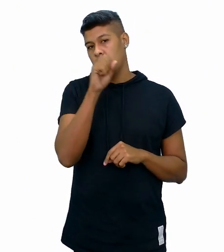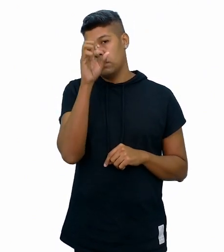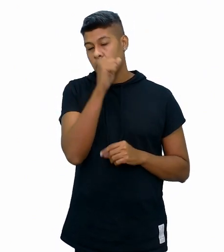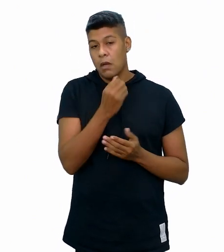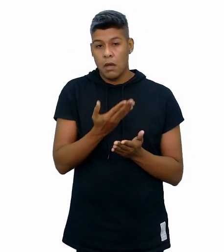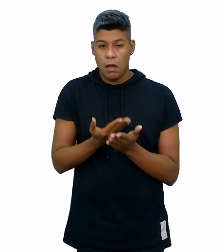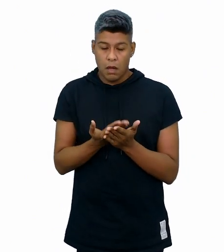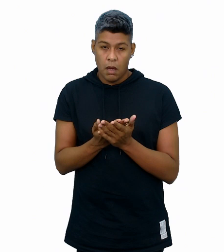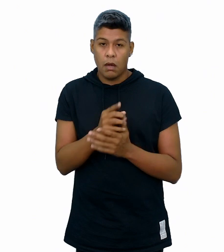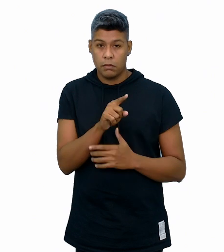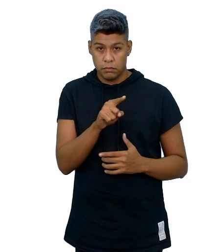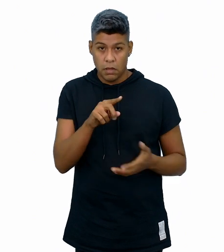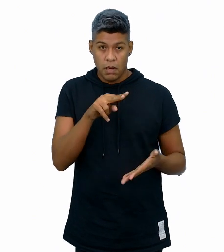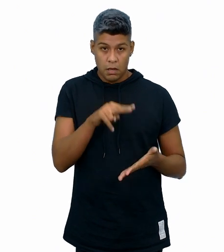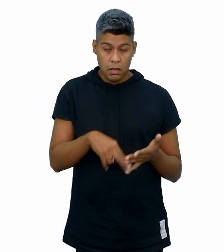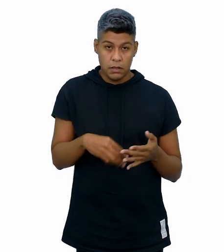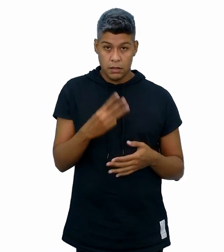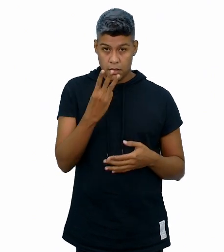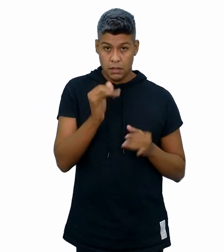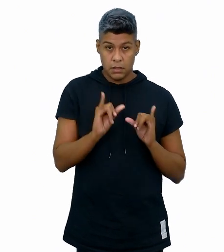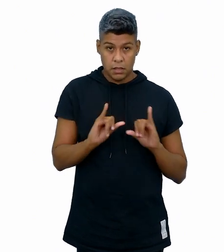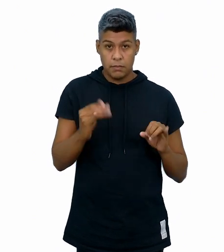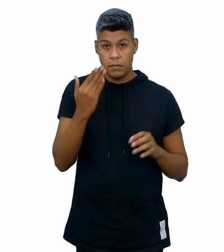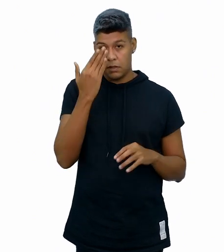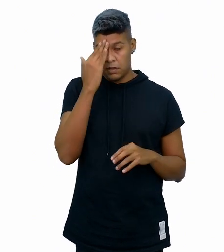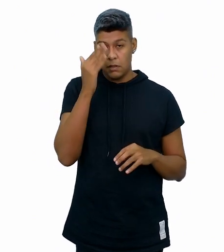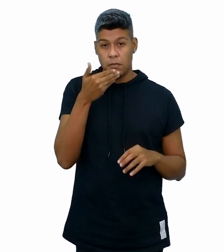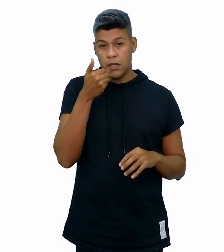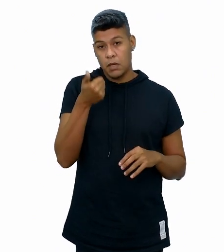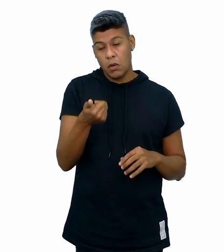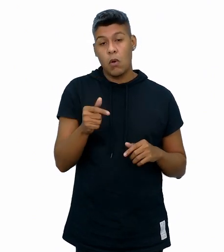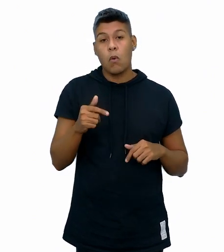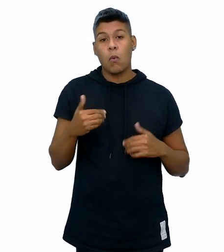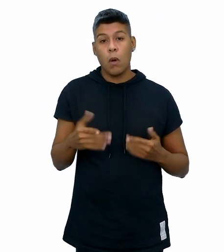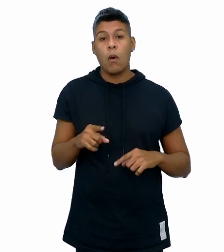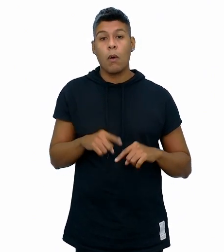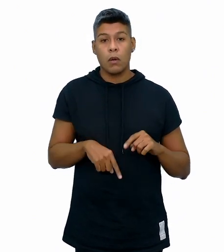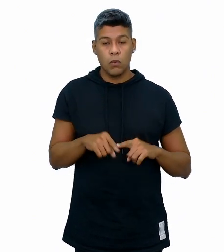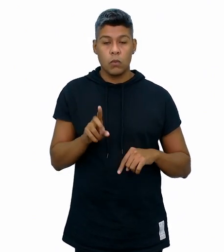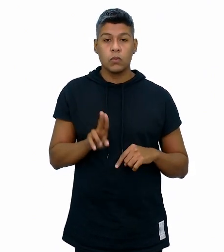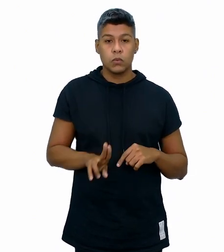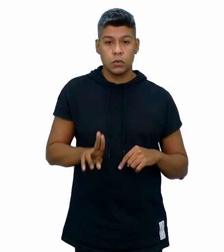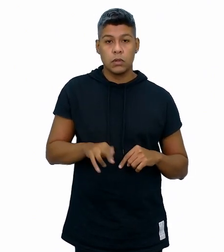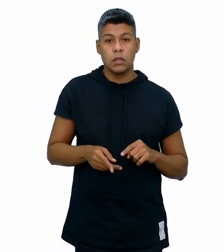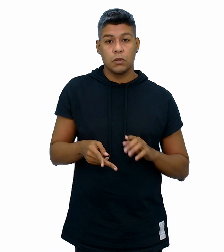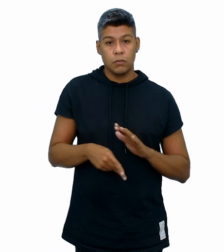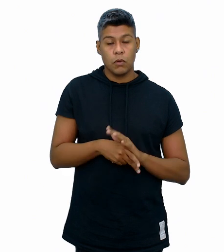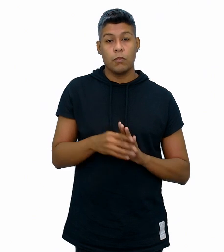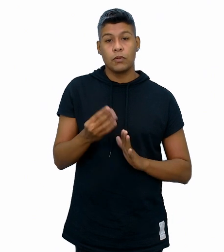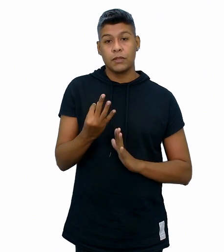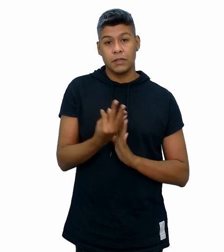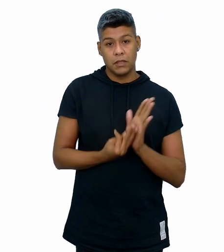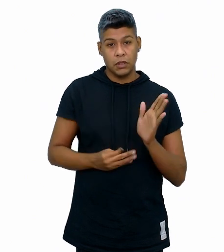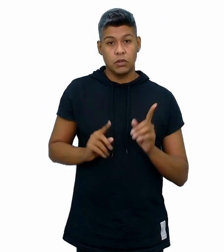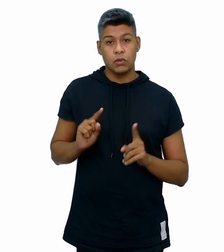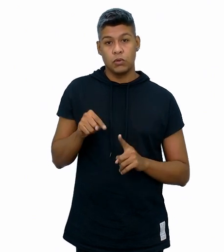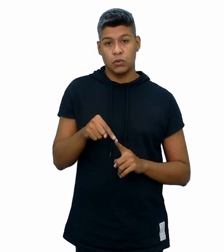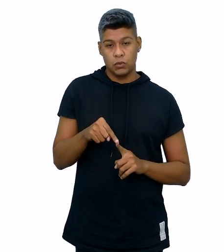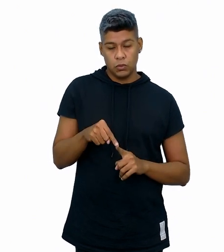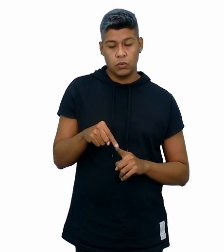aula, você vai ler 3 campanhas e entender melhor quais recursos são usados nesse tipo de texto para atingir